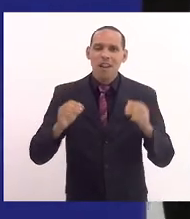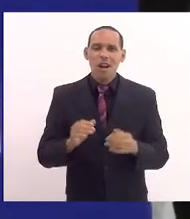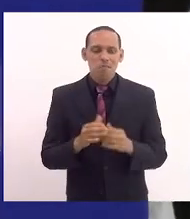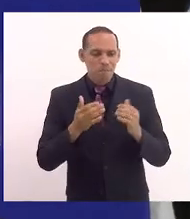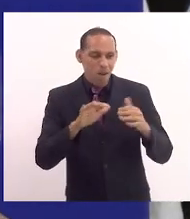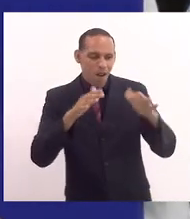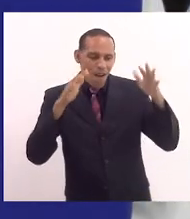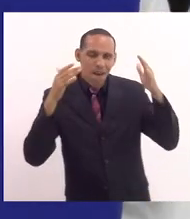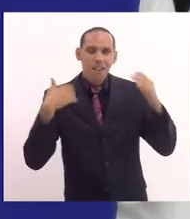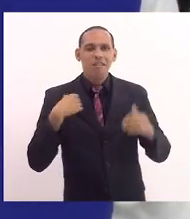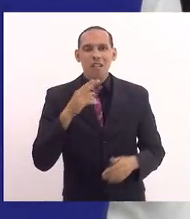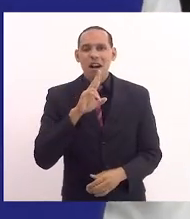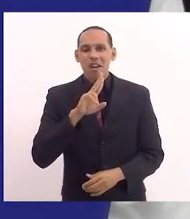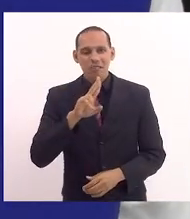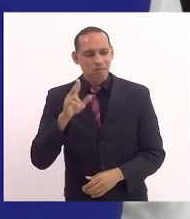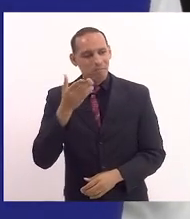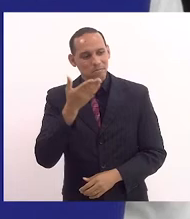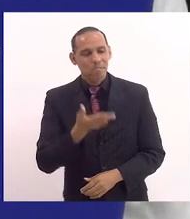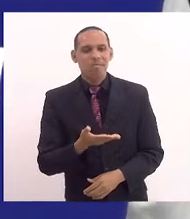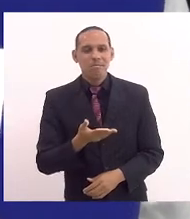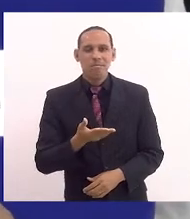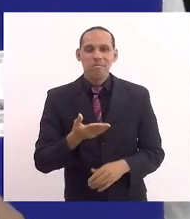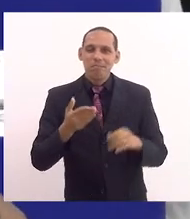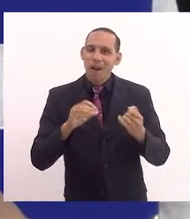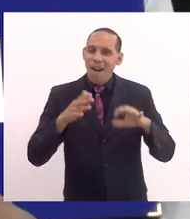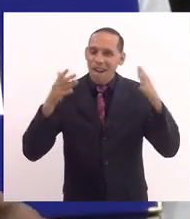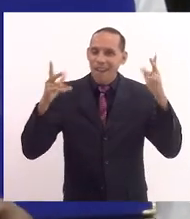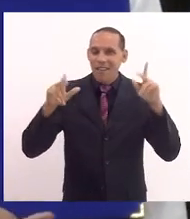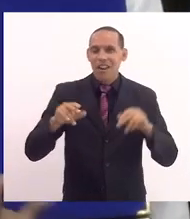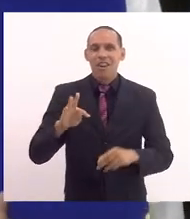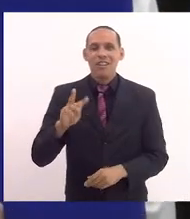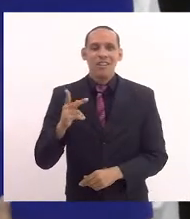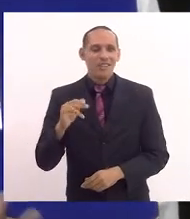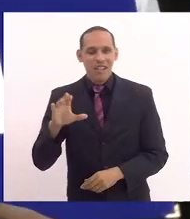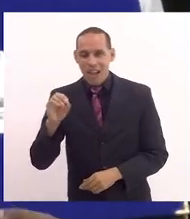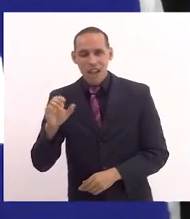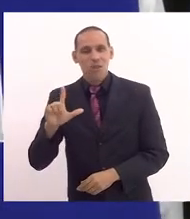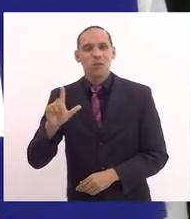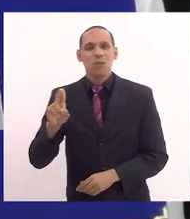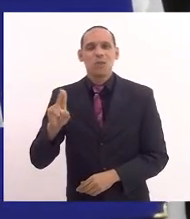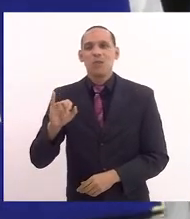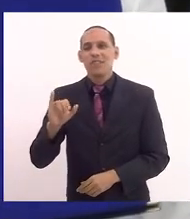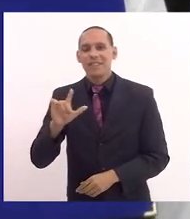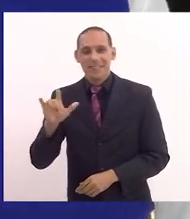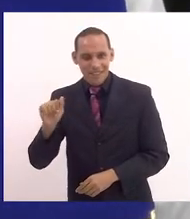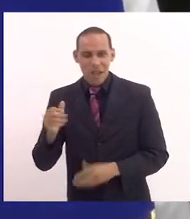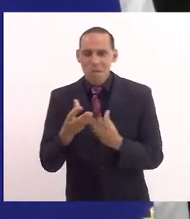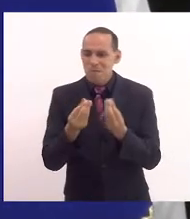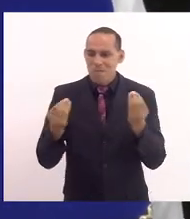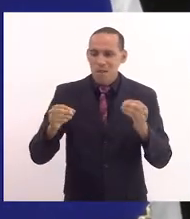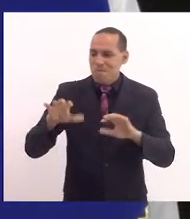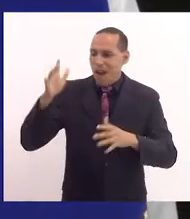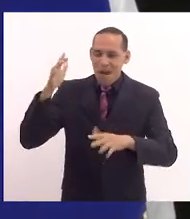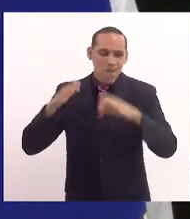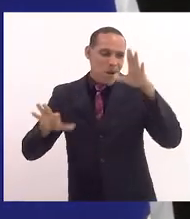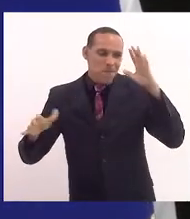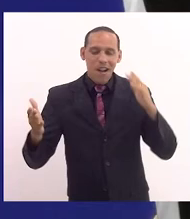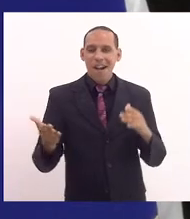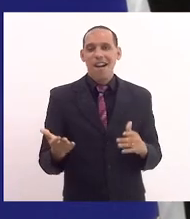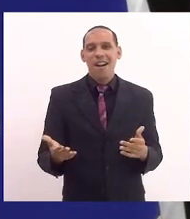assim que eu chamo ele, de ser iluminado, assim como o Thiago, a Luísa. Graças a Deus, eu tenho vários amigos iluminados na minha